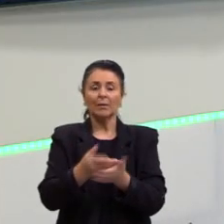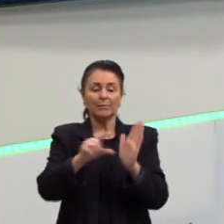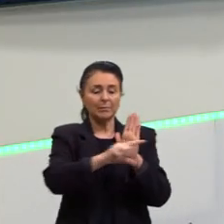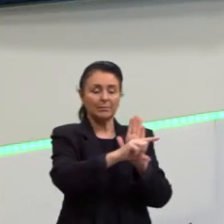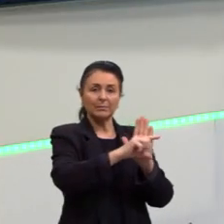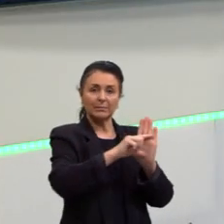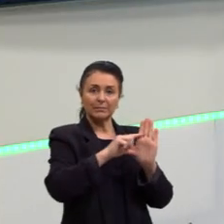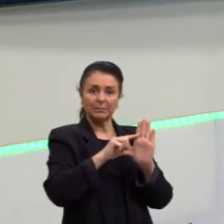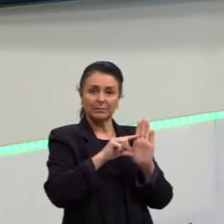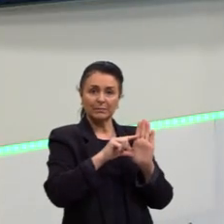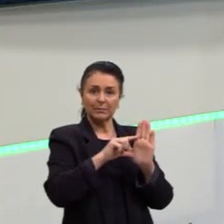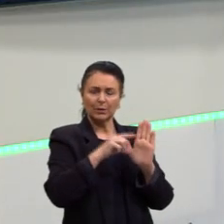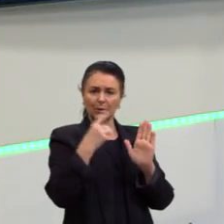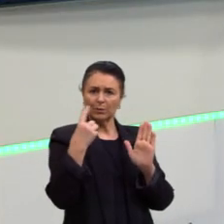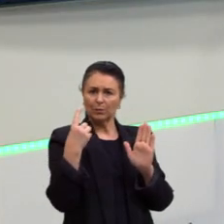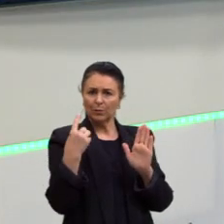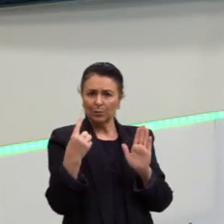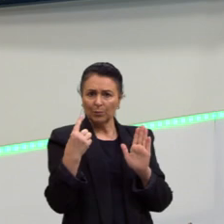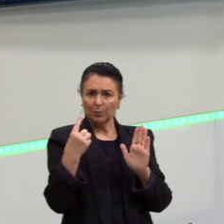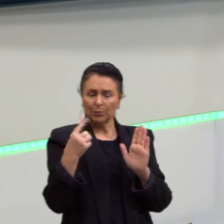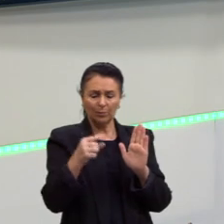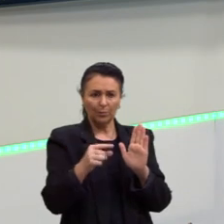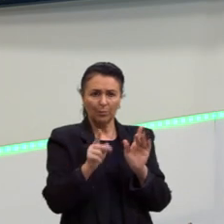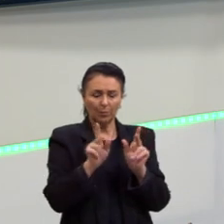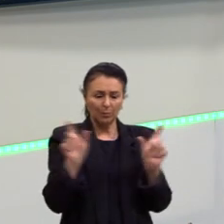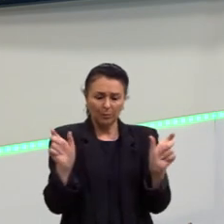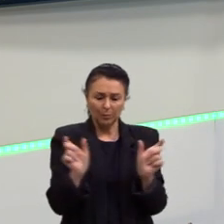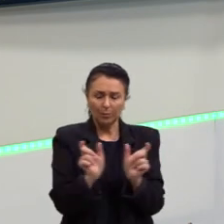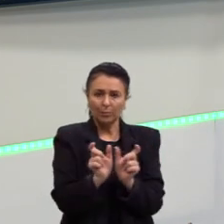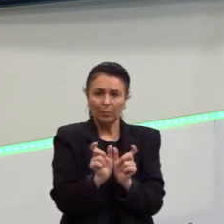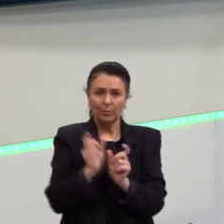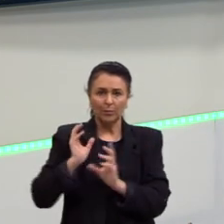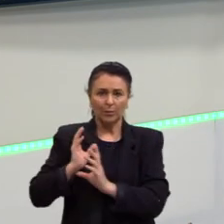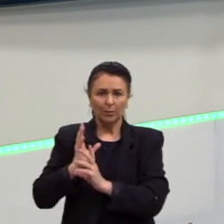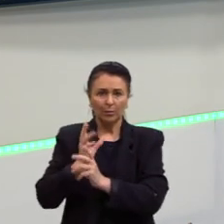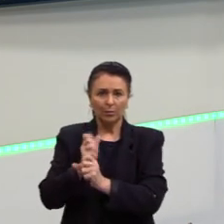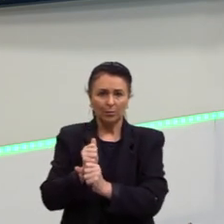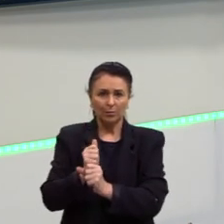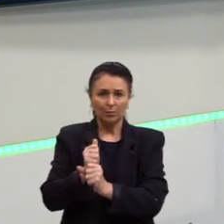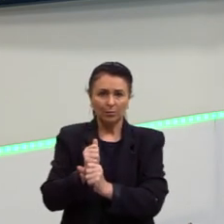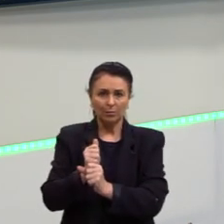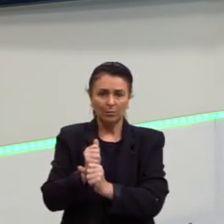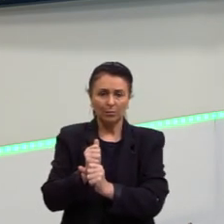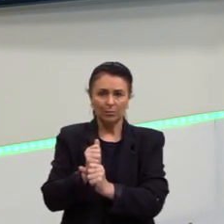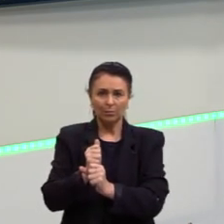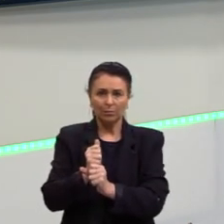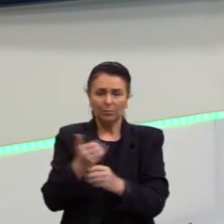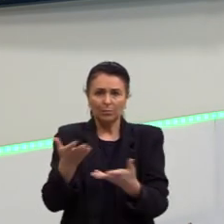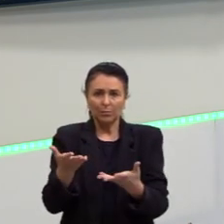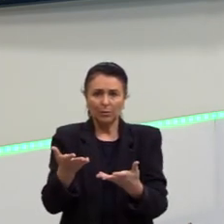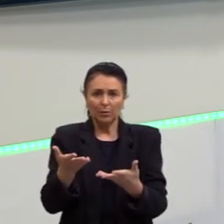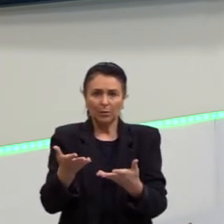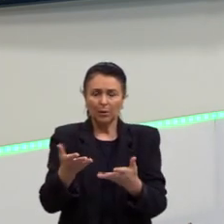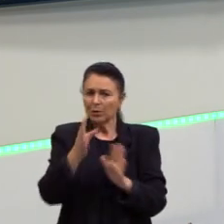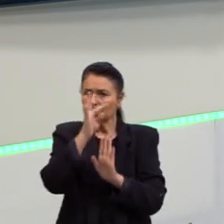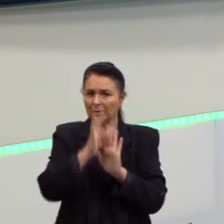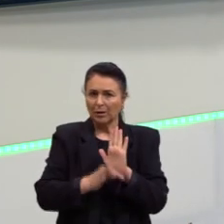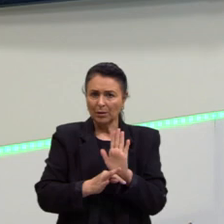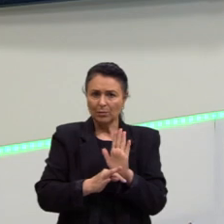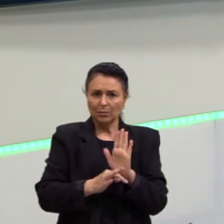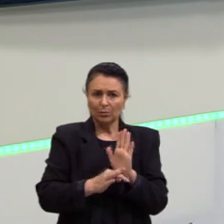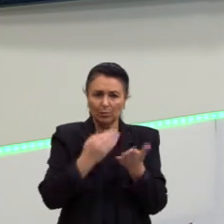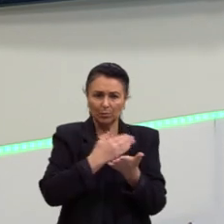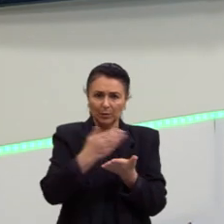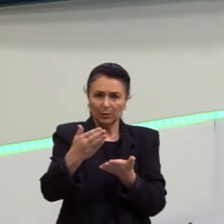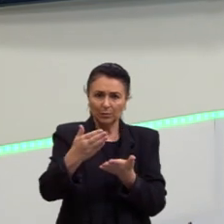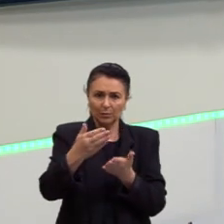com apenas um período na conclusão um parágrafo não importa em que parte do texto seja